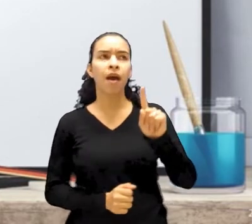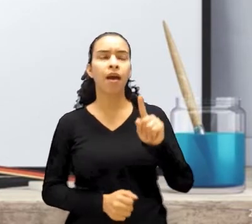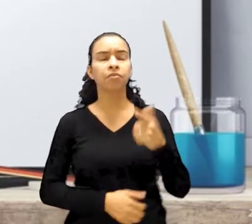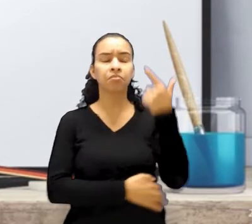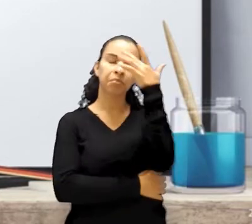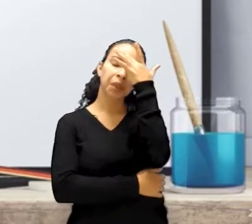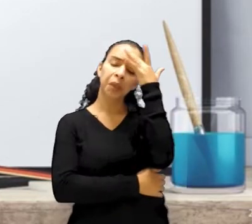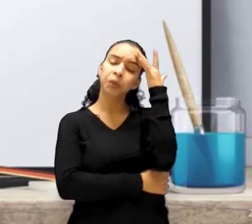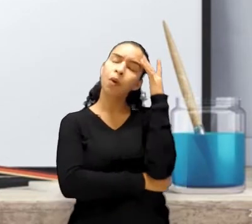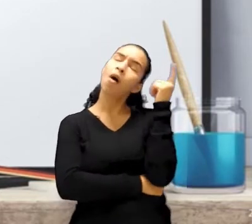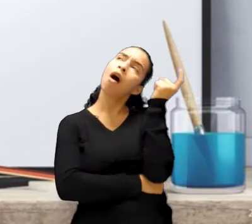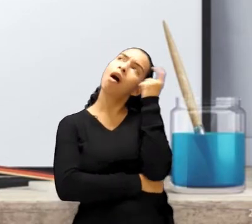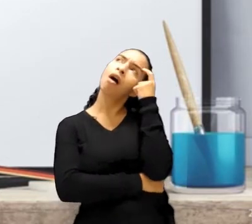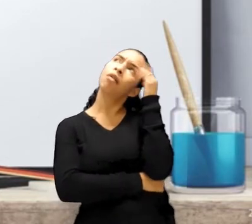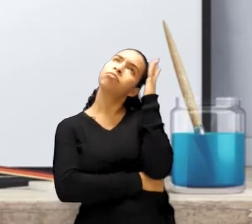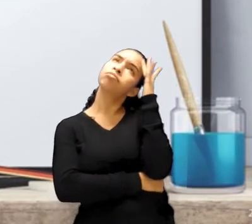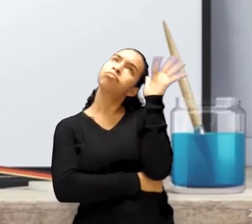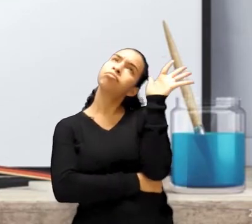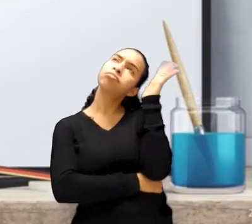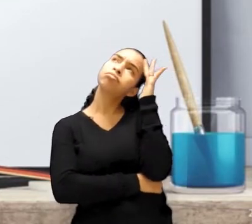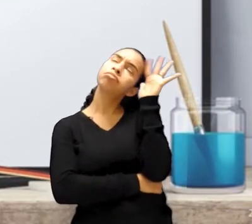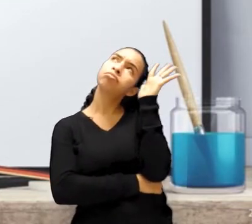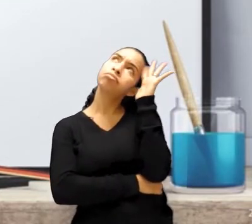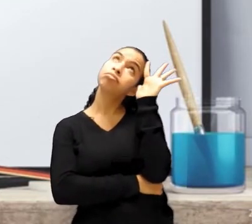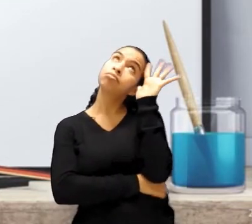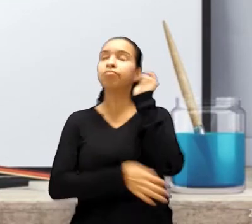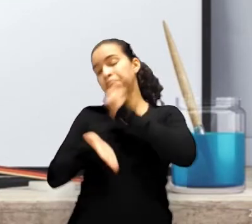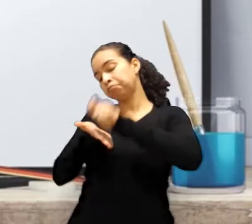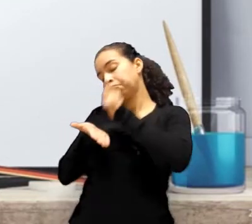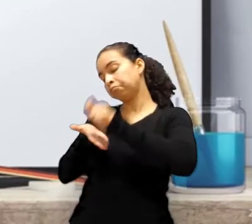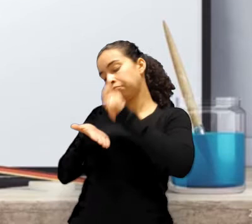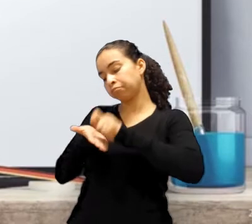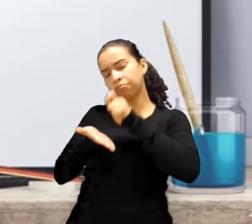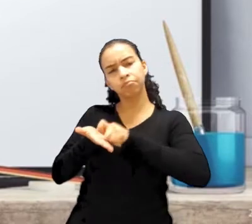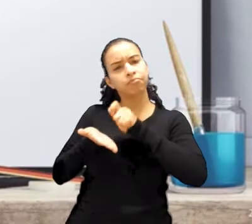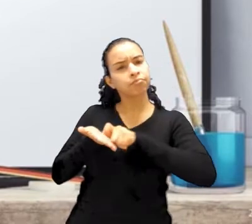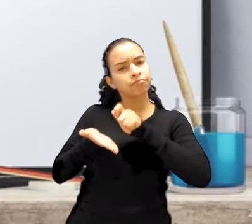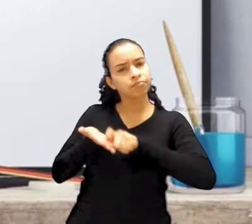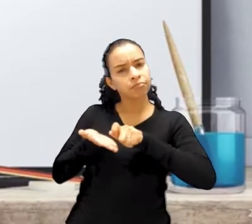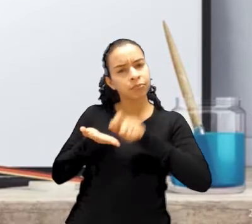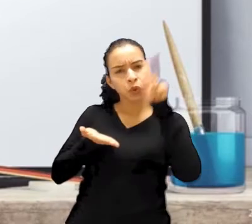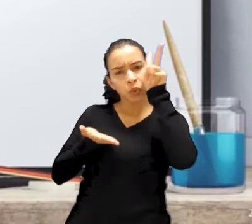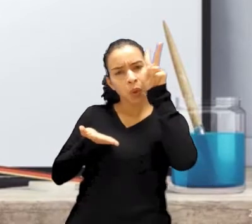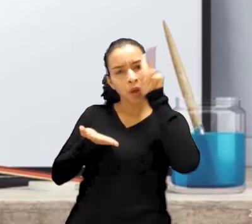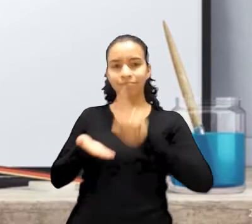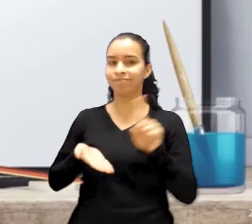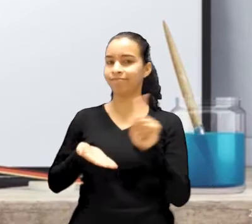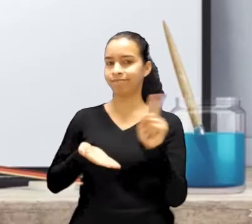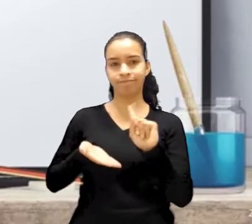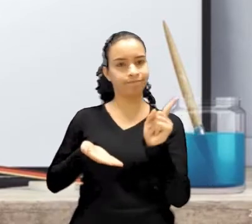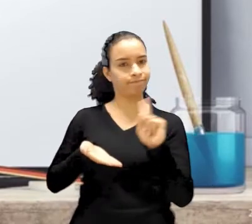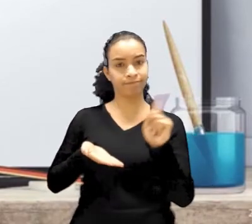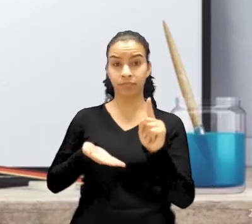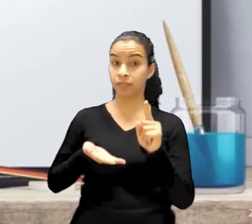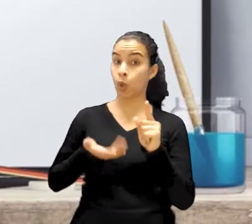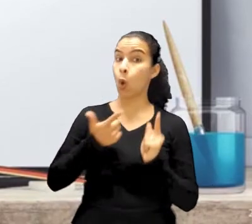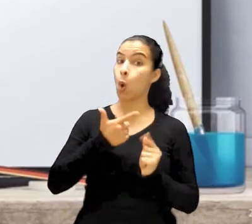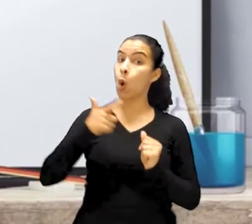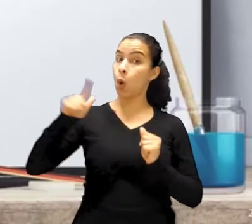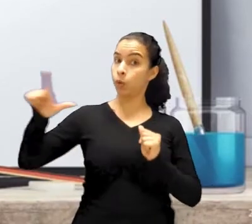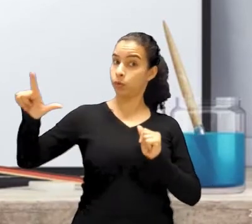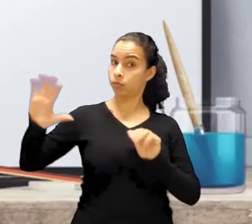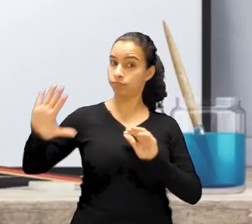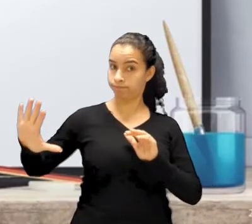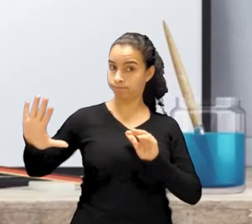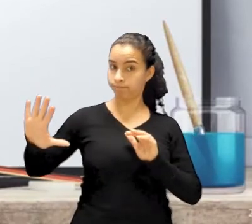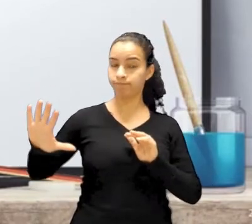autor imaginou determinada situação e ele vai escrever lá uma história sobre isso. Não, isso seria